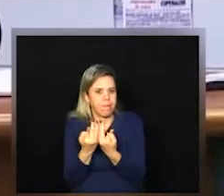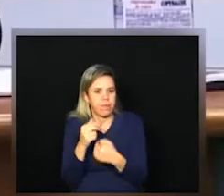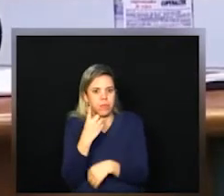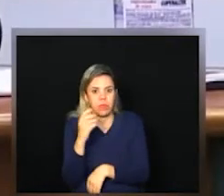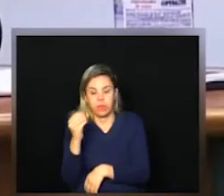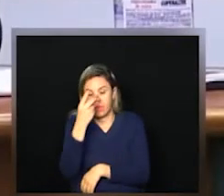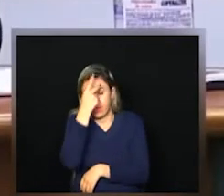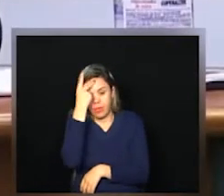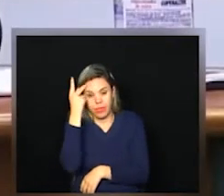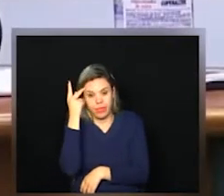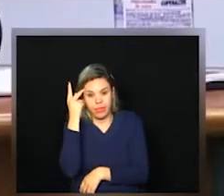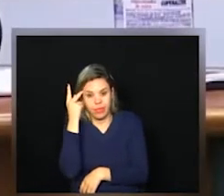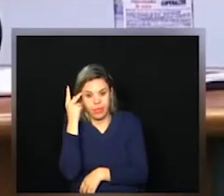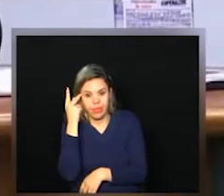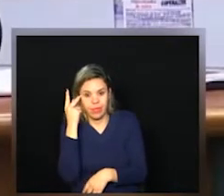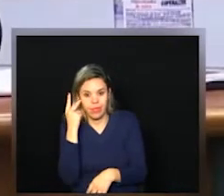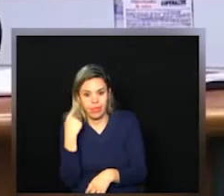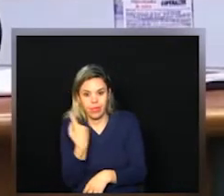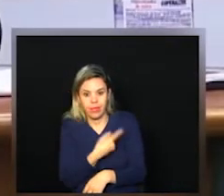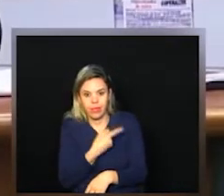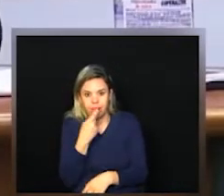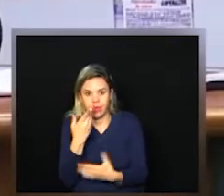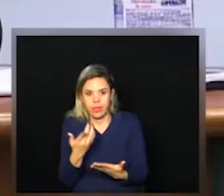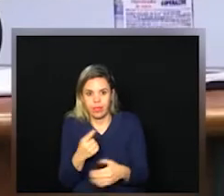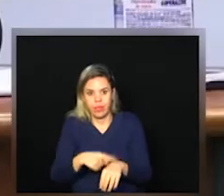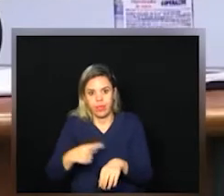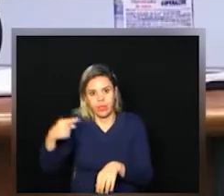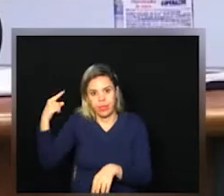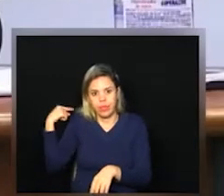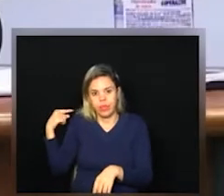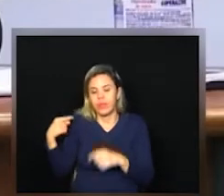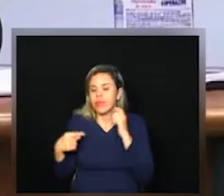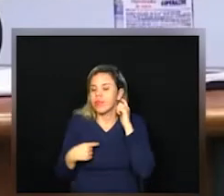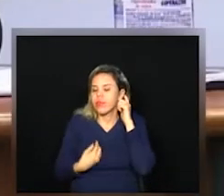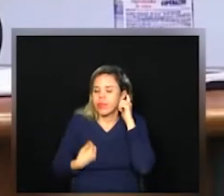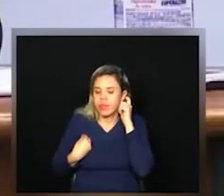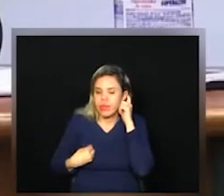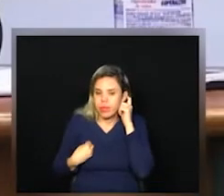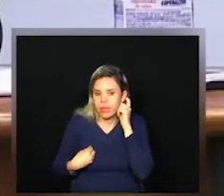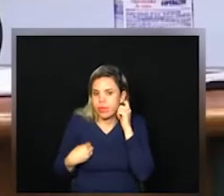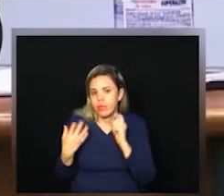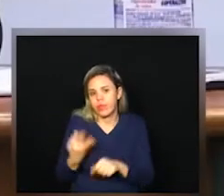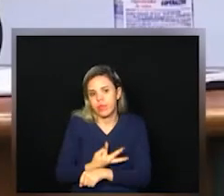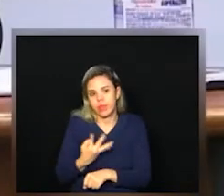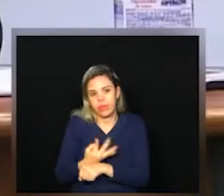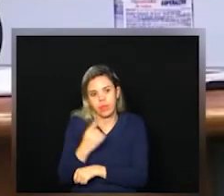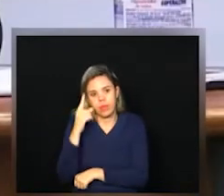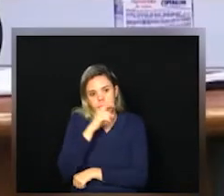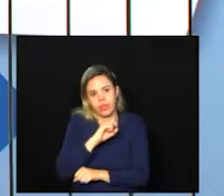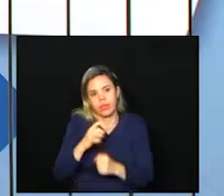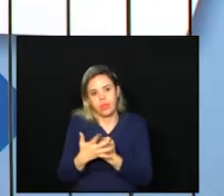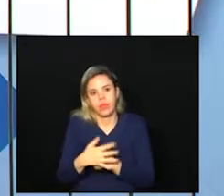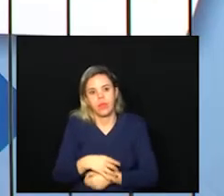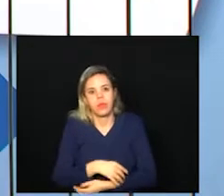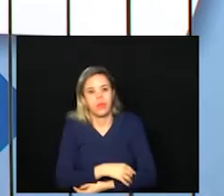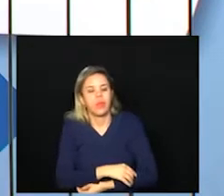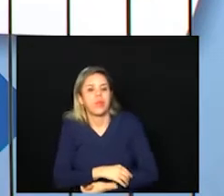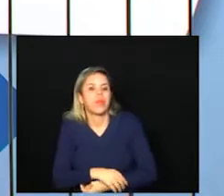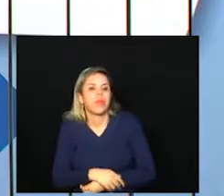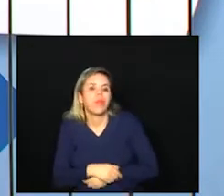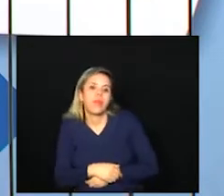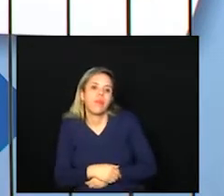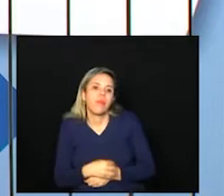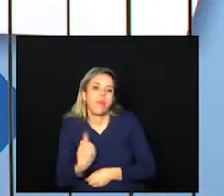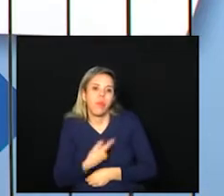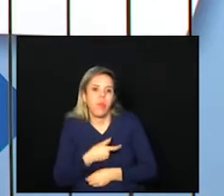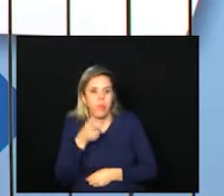10 pessoas, que nós estipulamos há um tempo atrás, quando nós estávamos no momento mais difícil da pandemia. Como